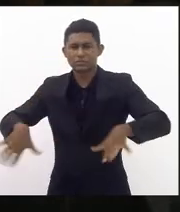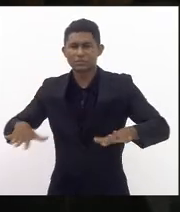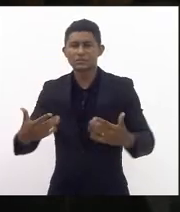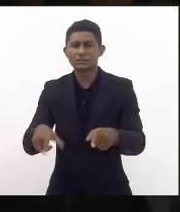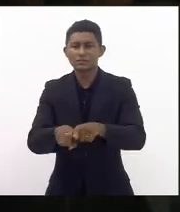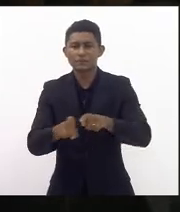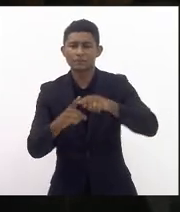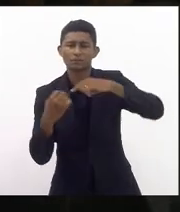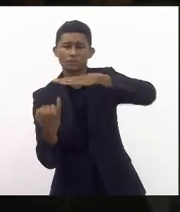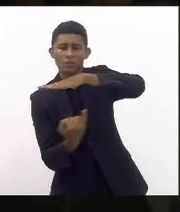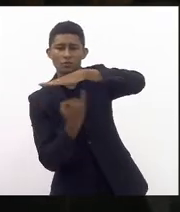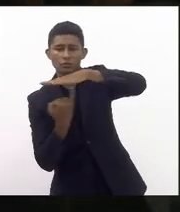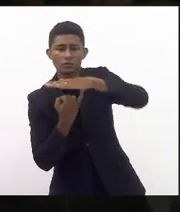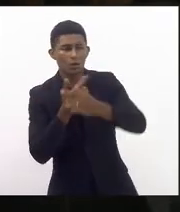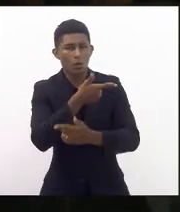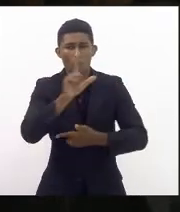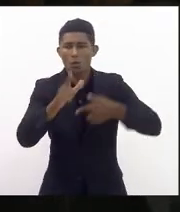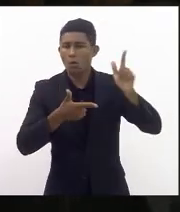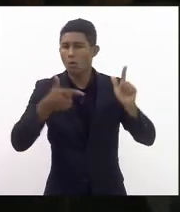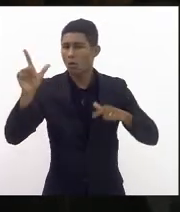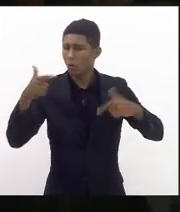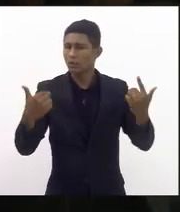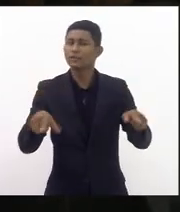diversas instituições ambientais,